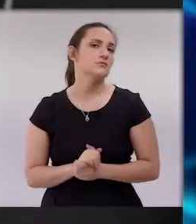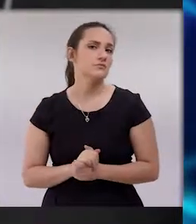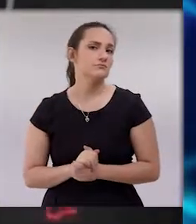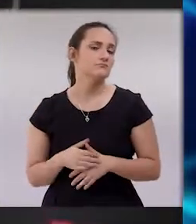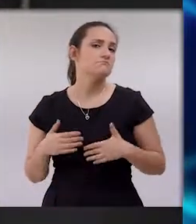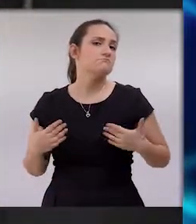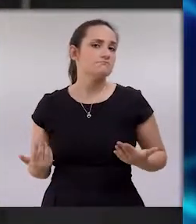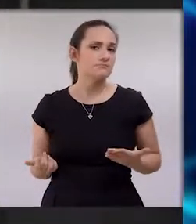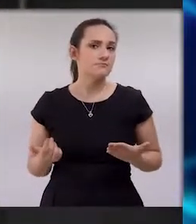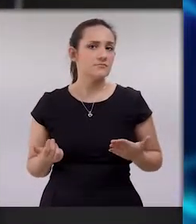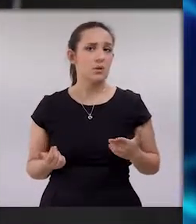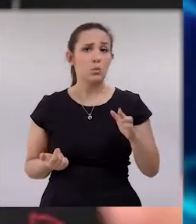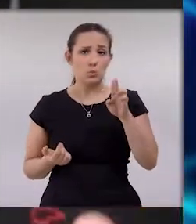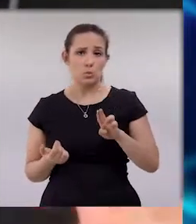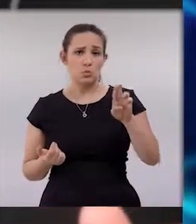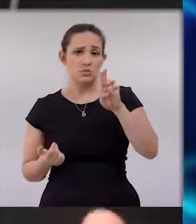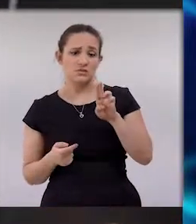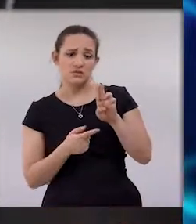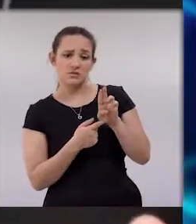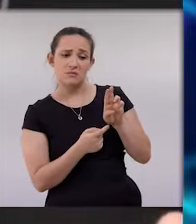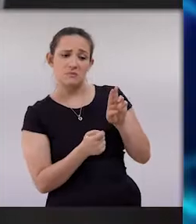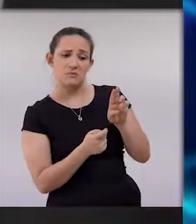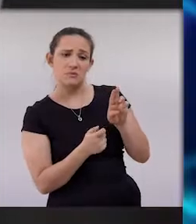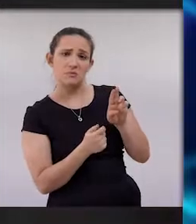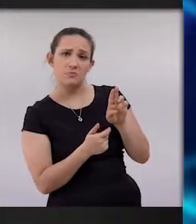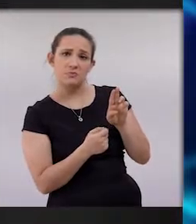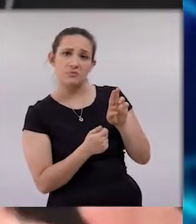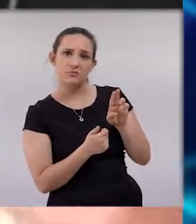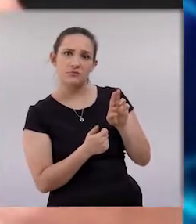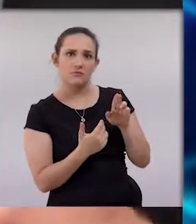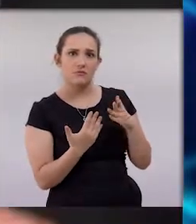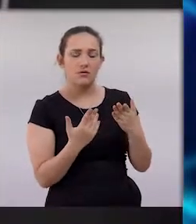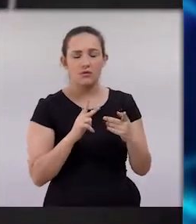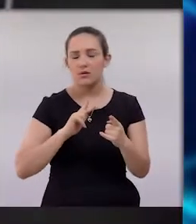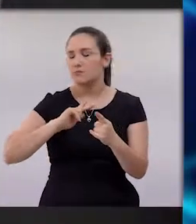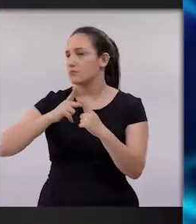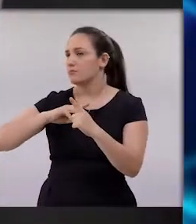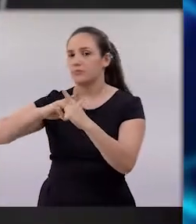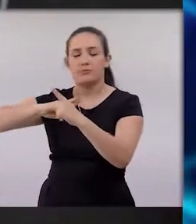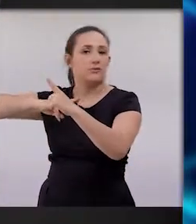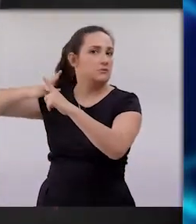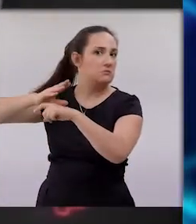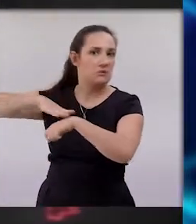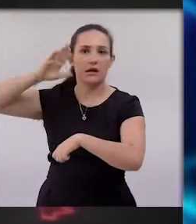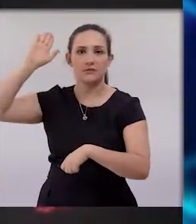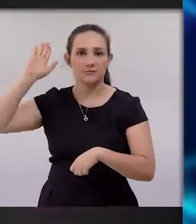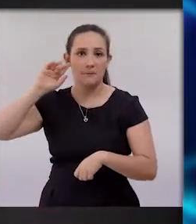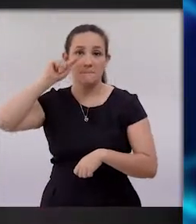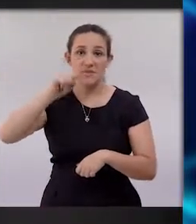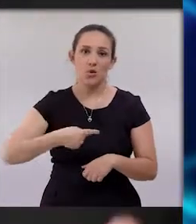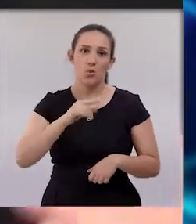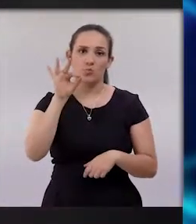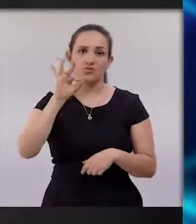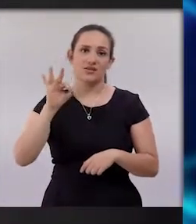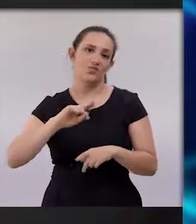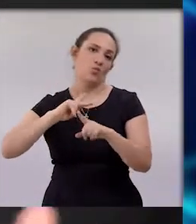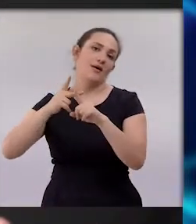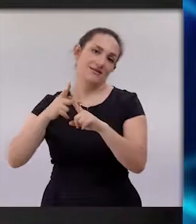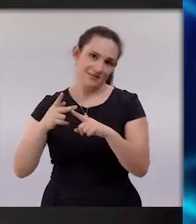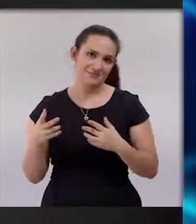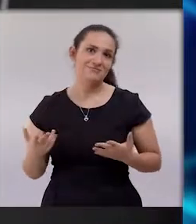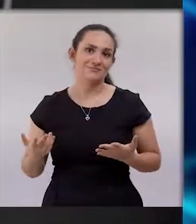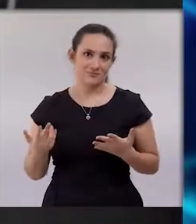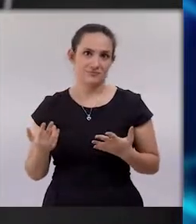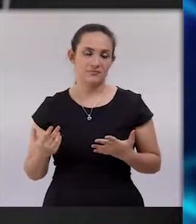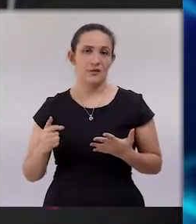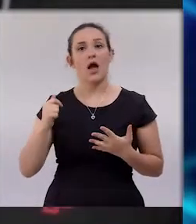Então, significa que a utilização estava realmente muito aquém do que é hoje, mesmo nesses países